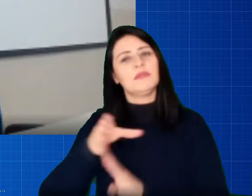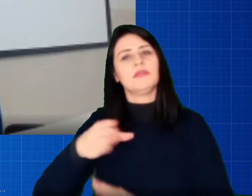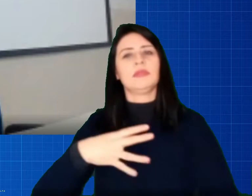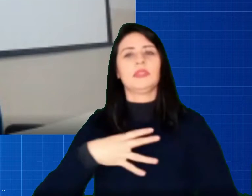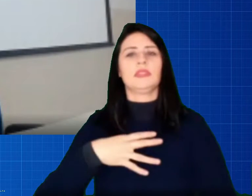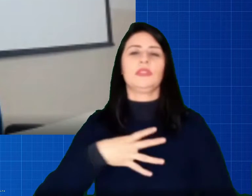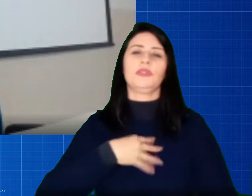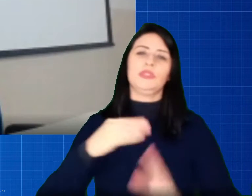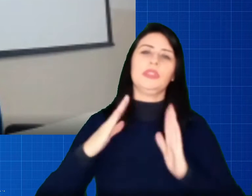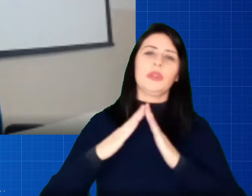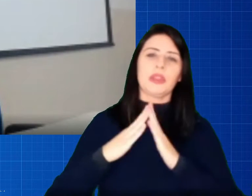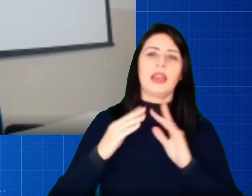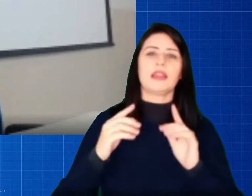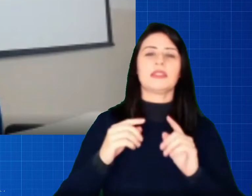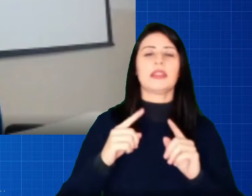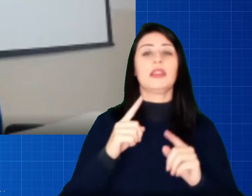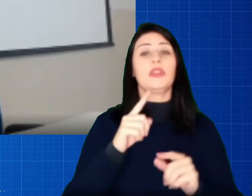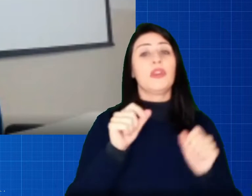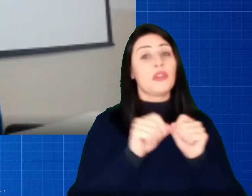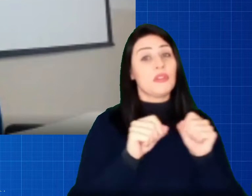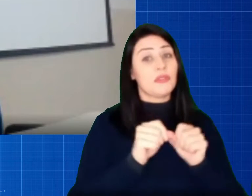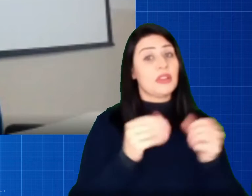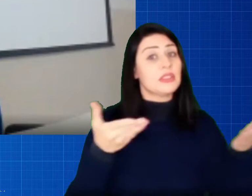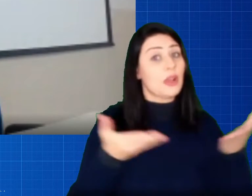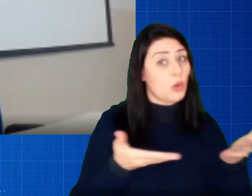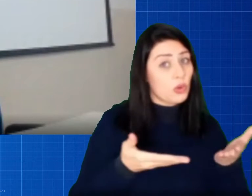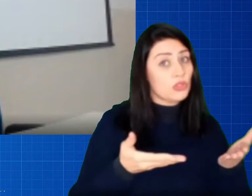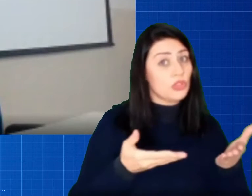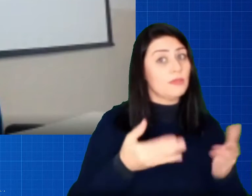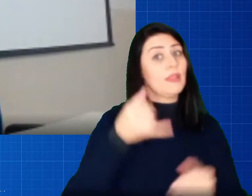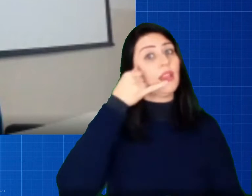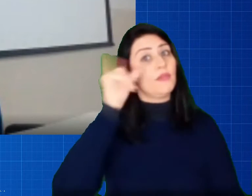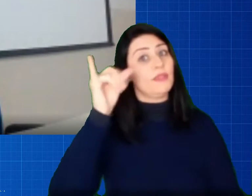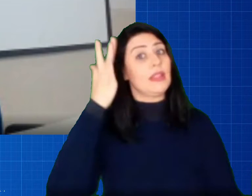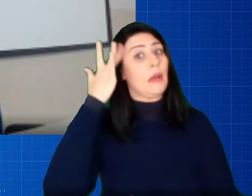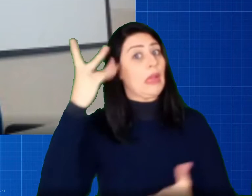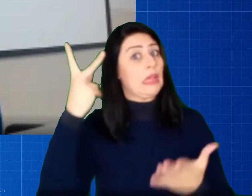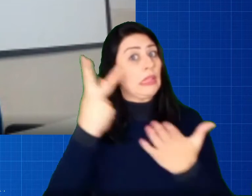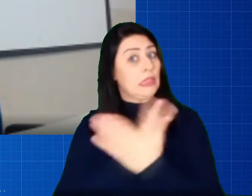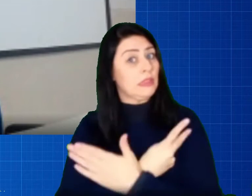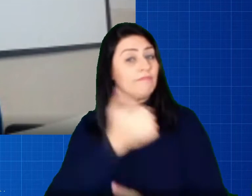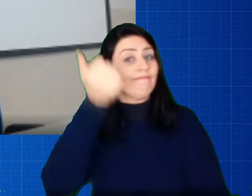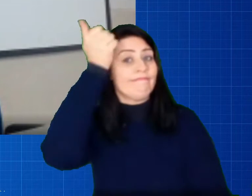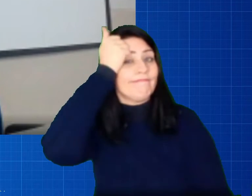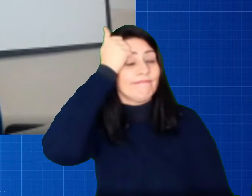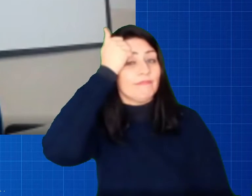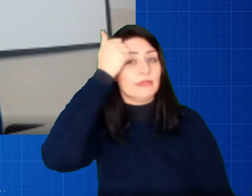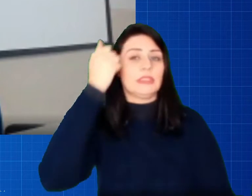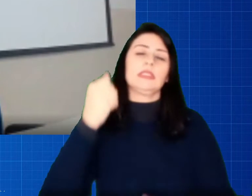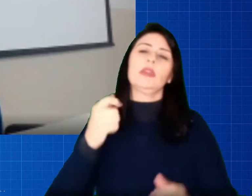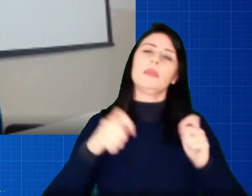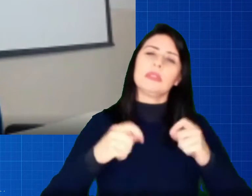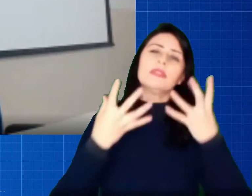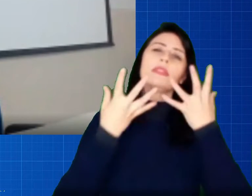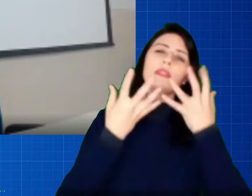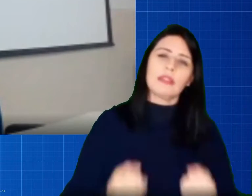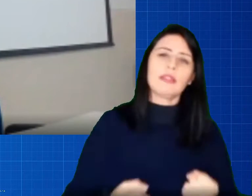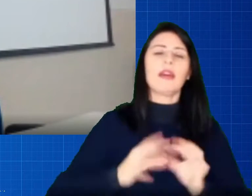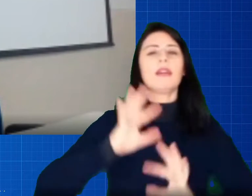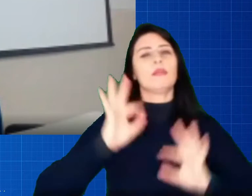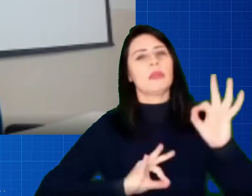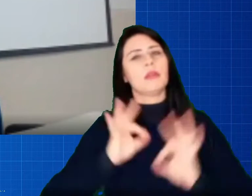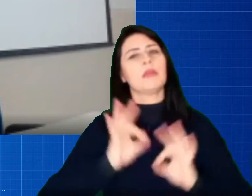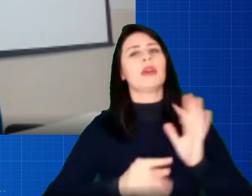em casa. Só faça hoje o que não vá se arrepender amanhã. Né? Então, que seja tudo com muita aceitação, com